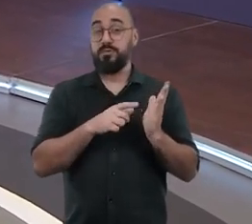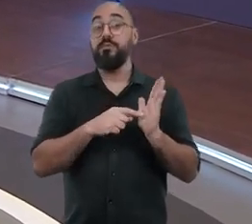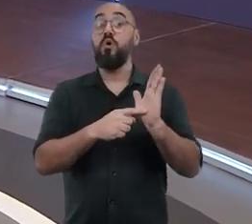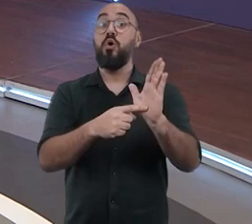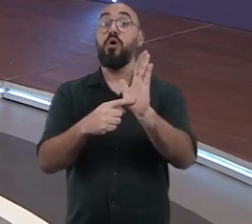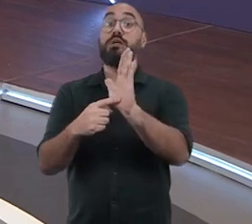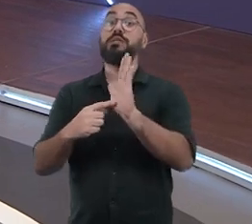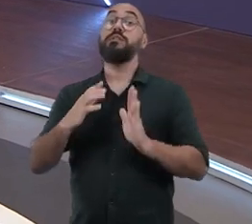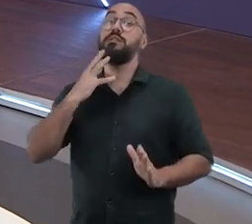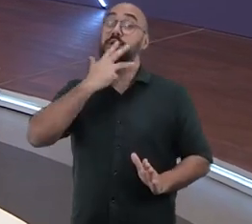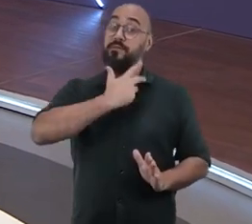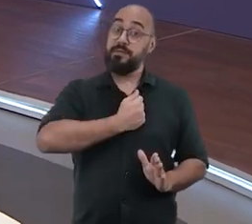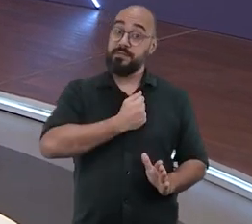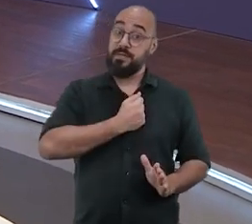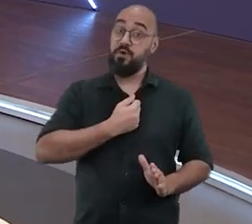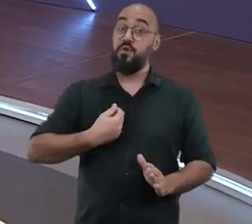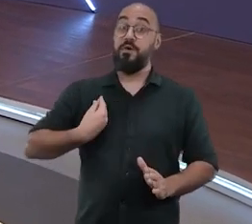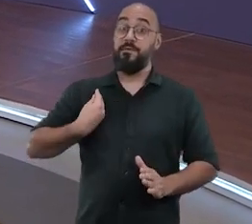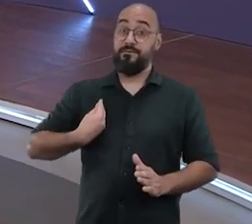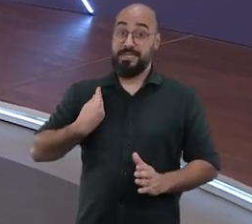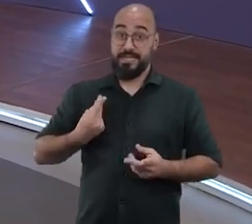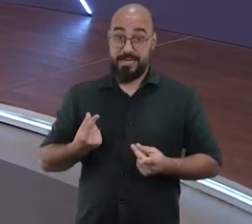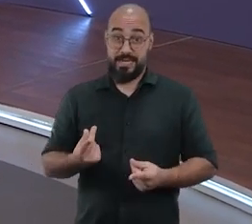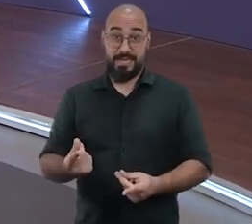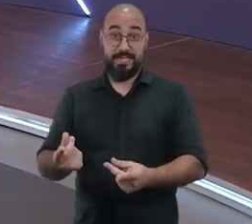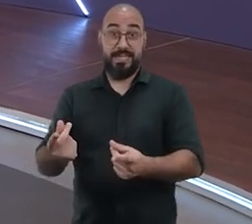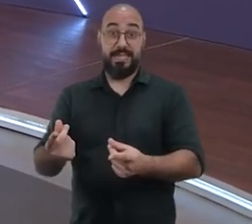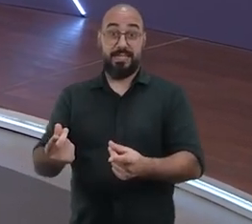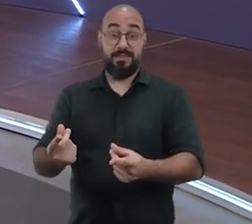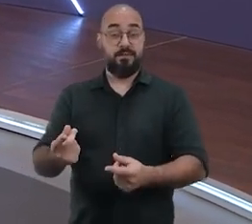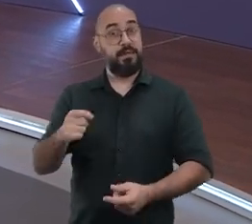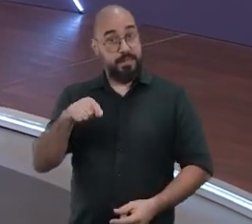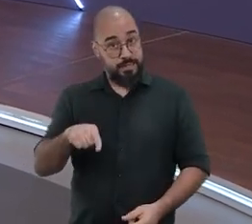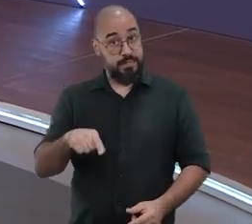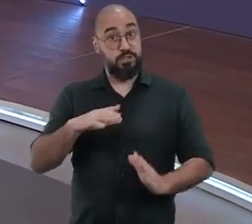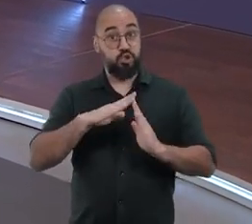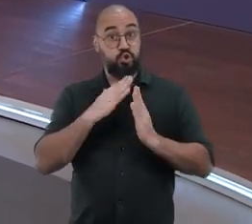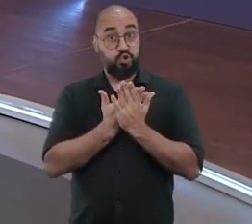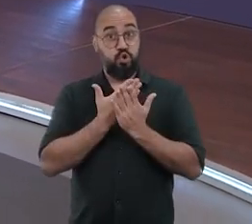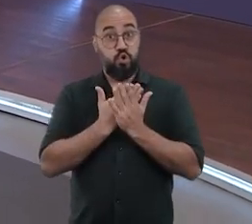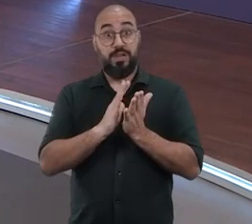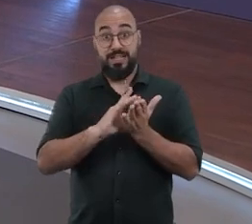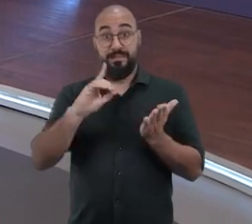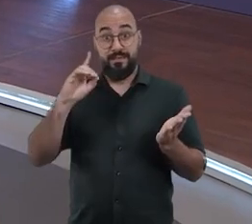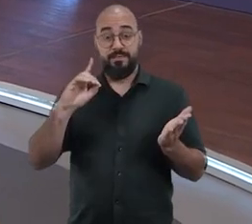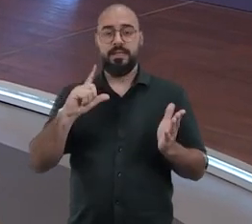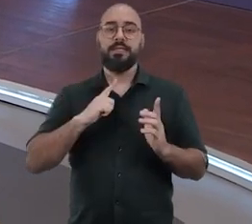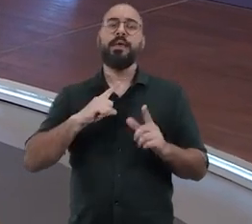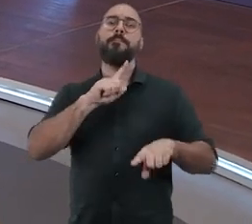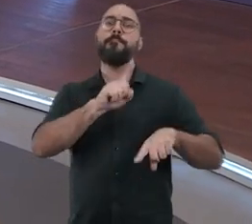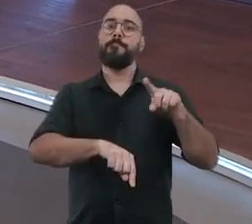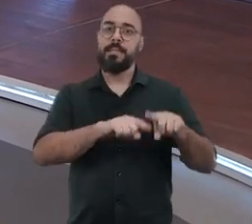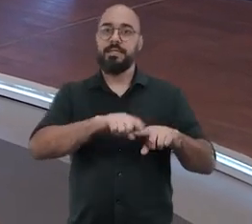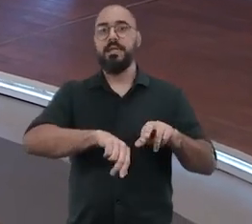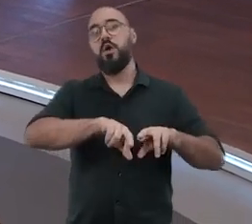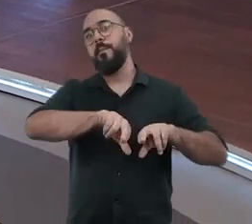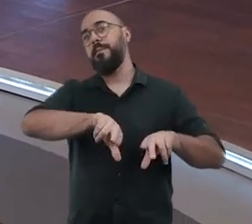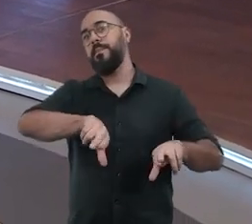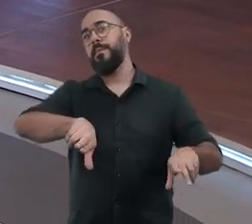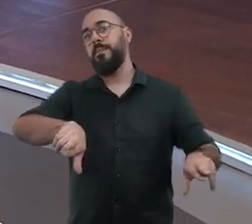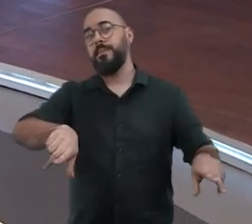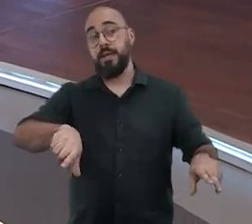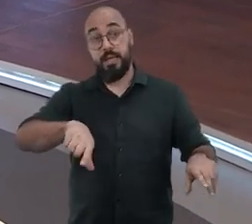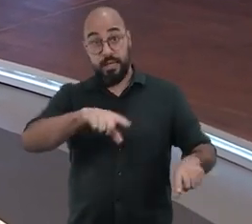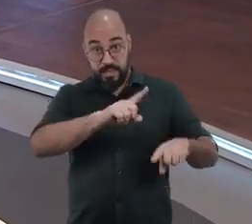com salvação e eternidade. Nessa escola bíblica, nós temos vários materiais. E esses materiais